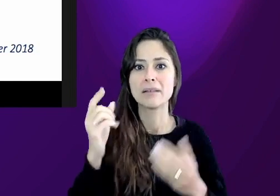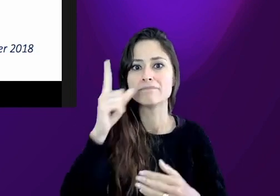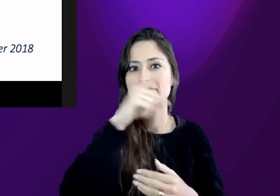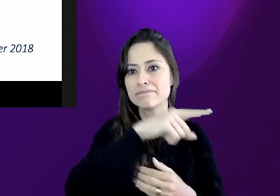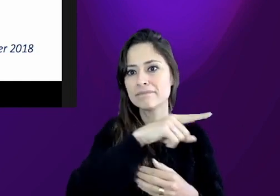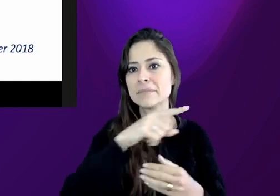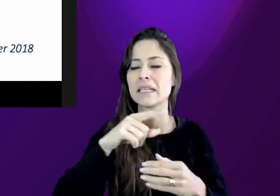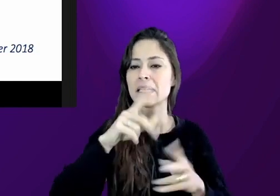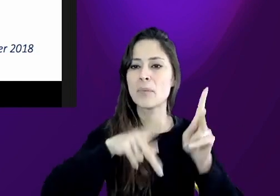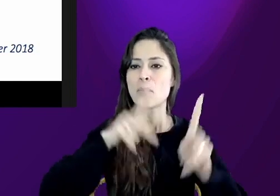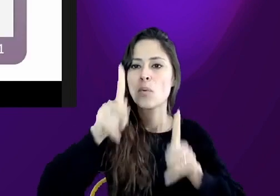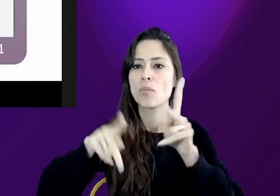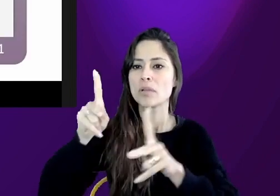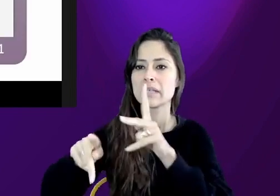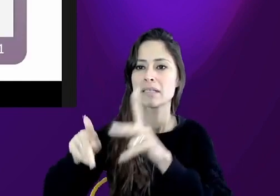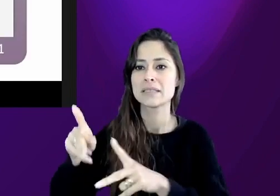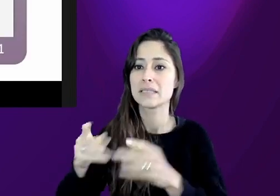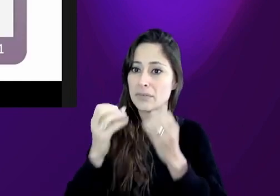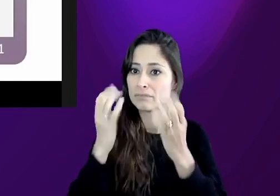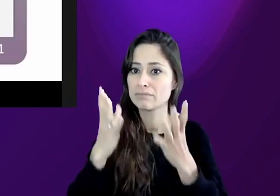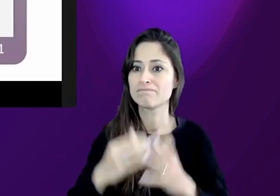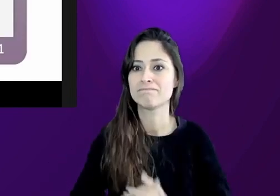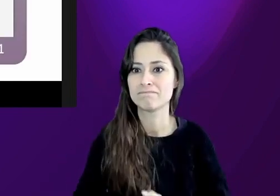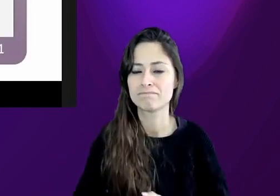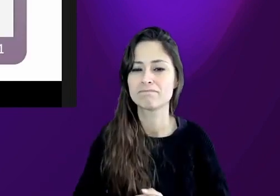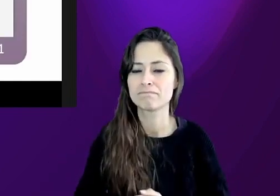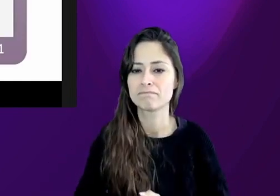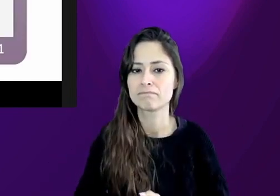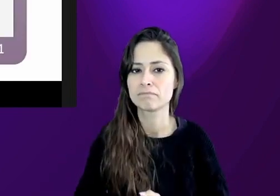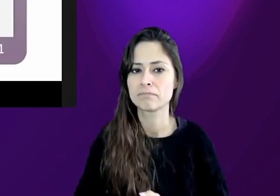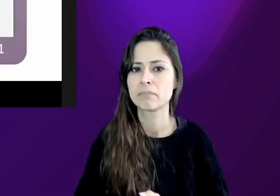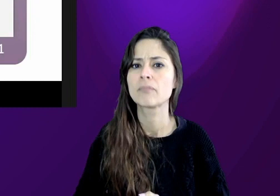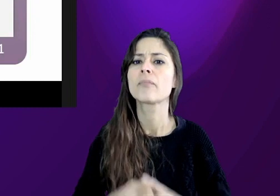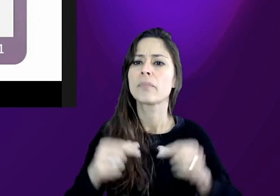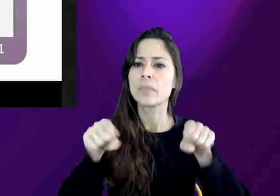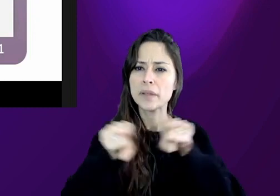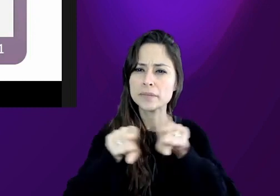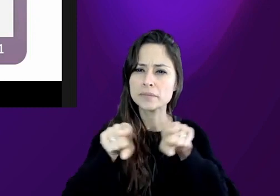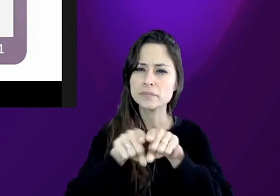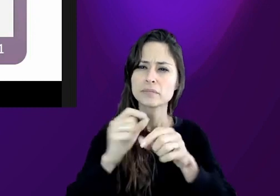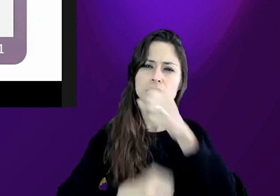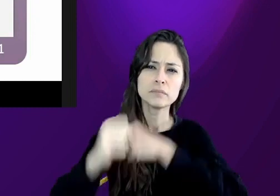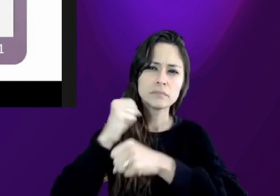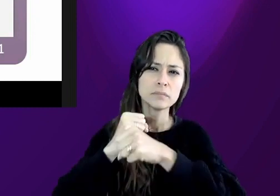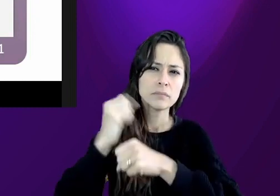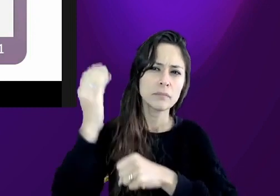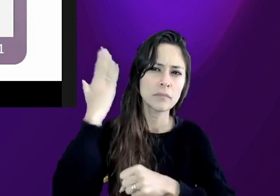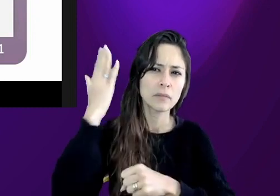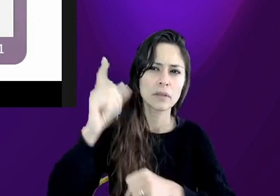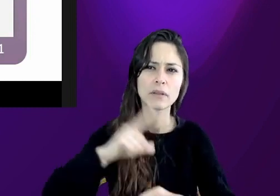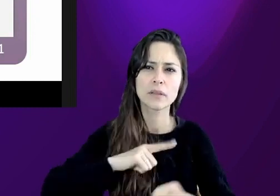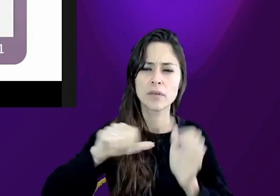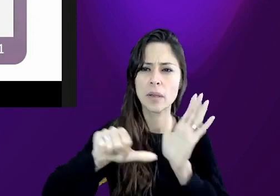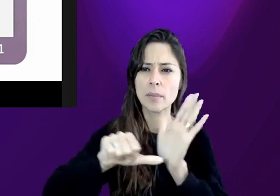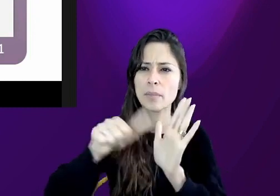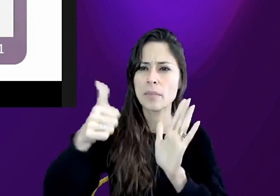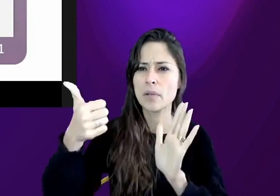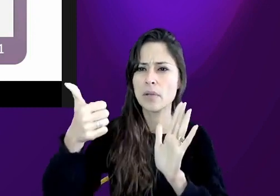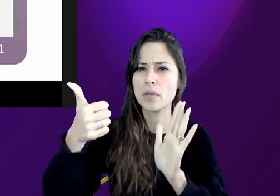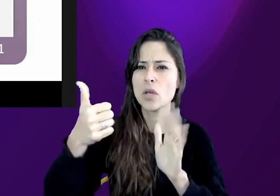tem um prognóstico tão bom. E foi então no ano passado que nós tivemos pela primeira vez os 2